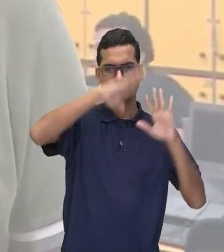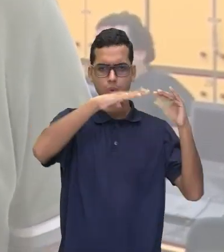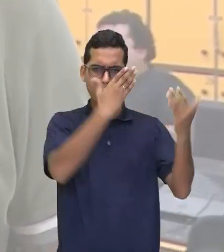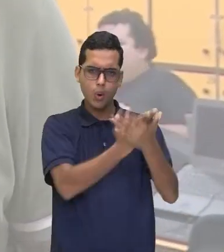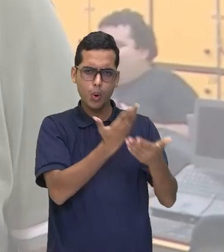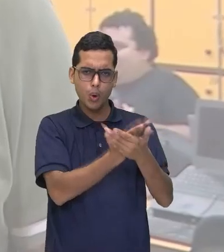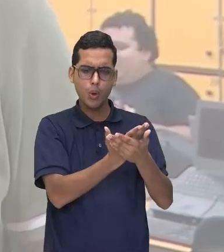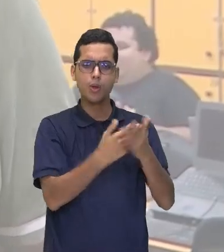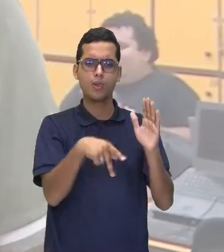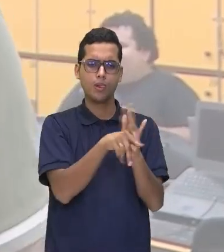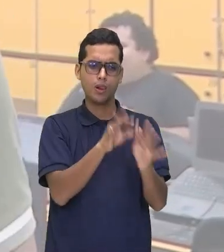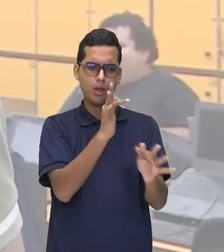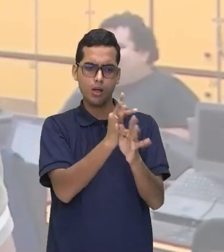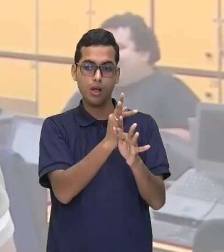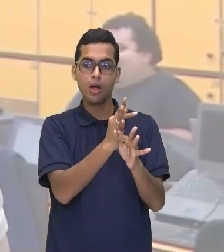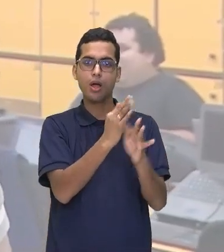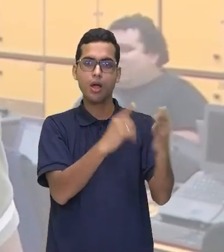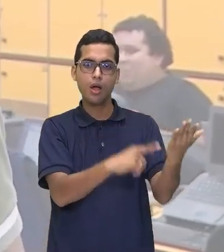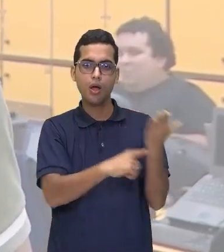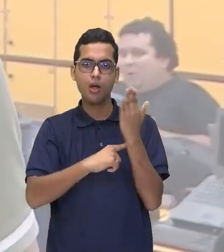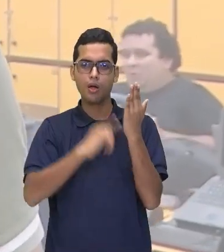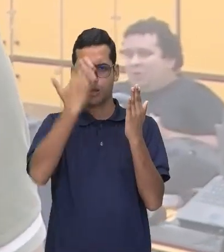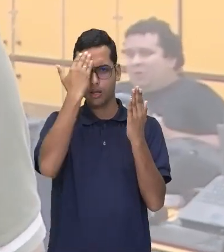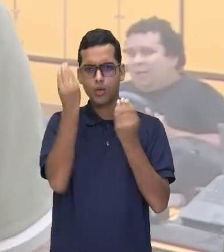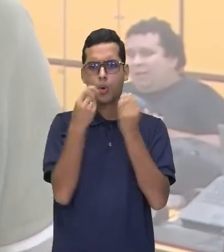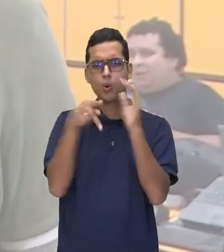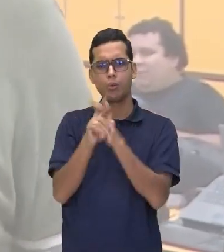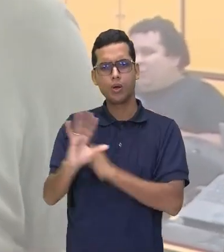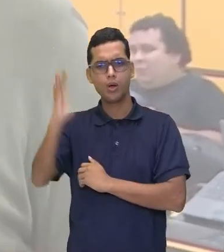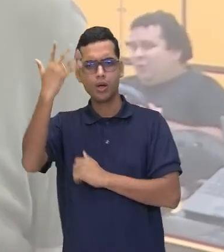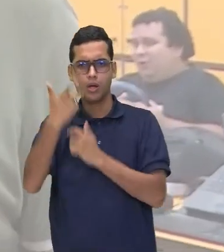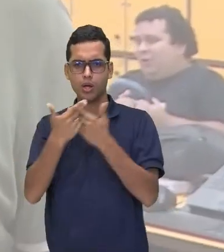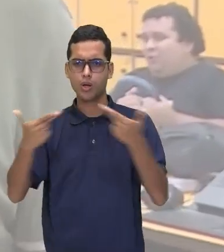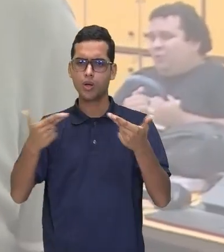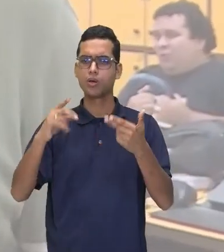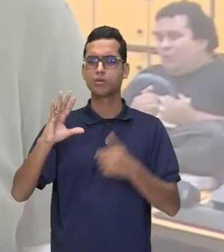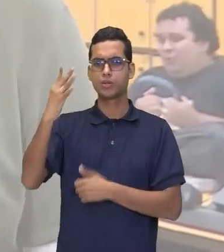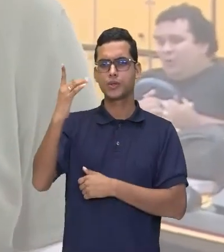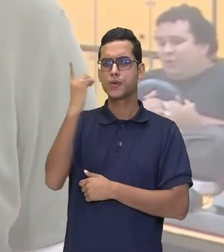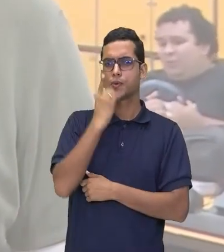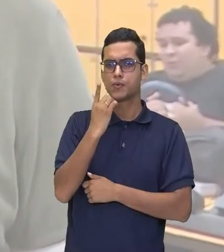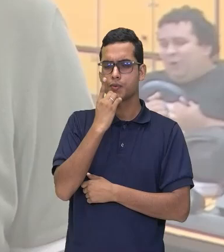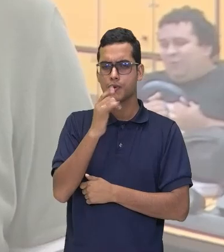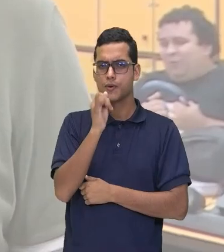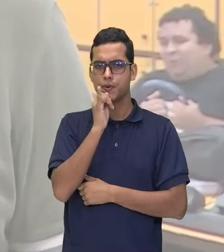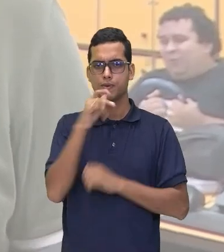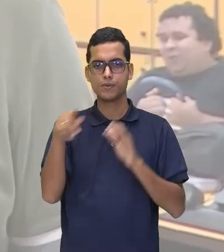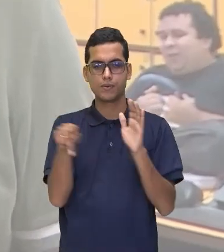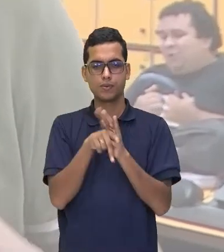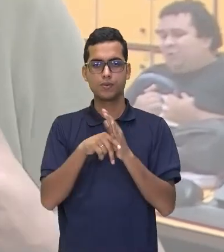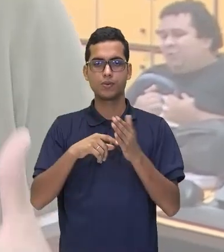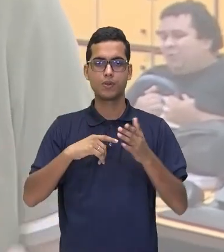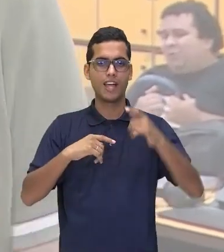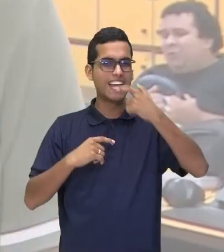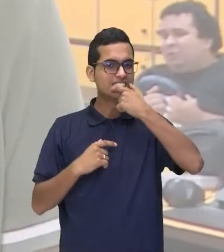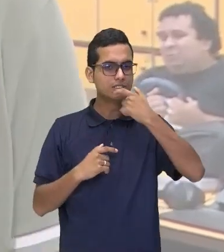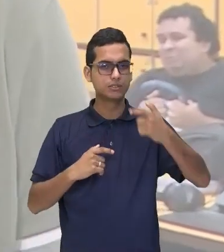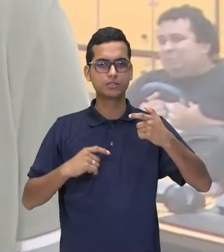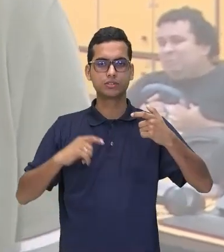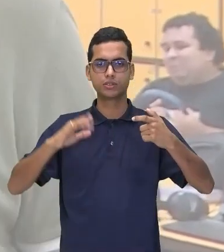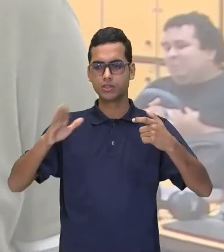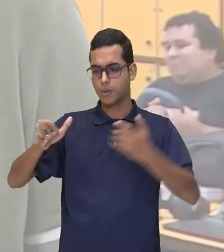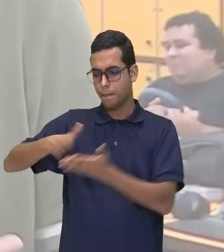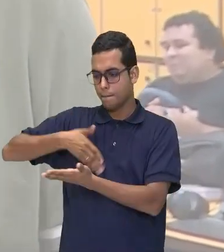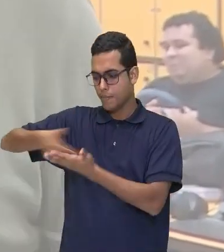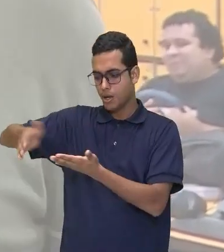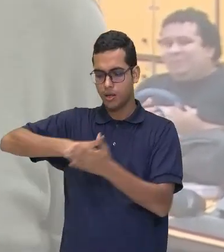física ajuda a entender esses fenômenos do dia a dia. Por exemplo, você está ali, passa manteiga na bolacha e de repente a bolacha cai no